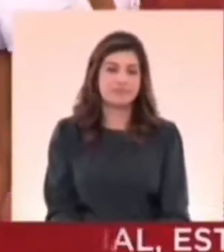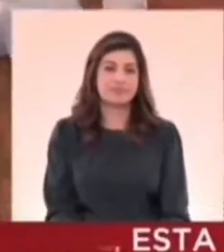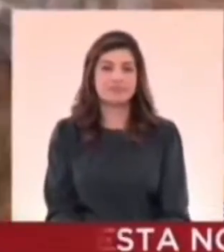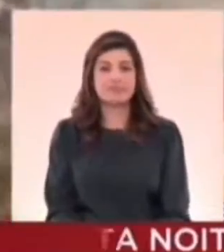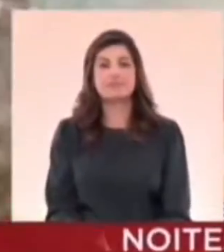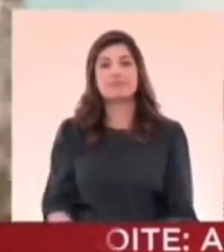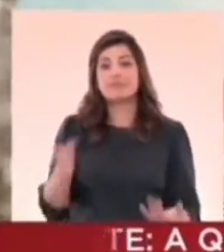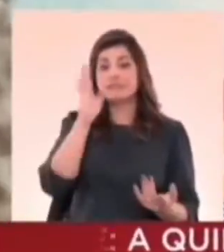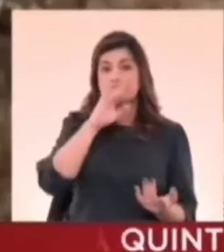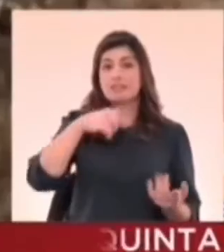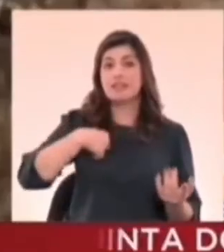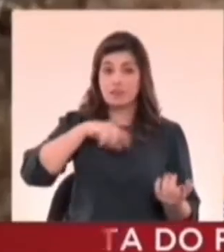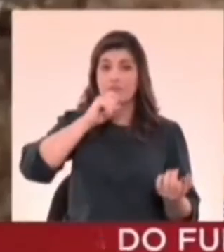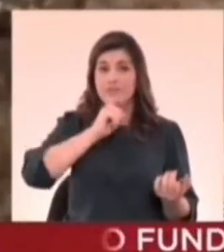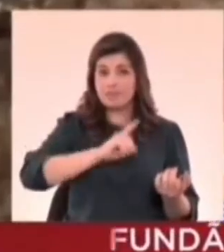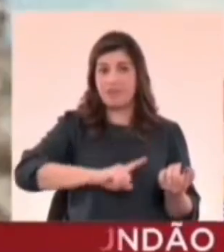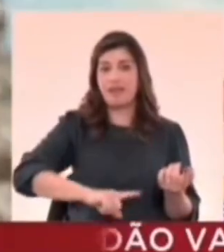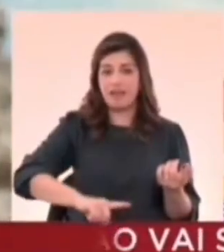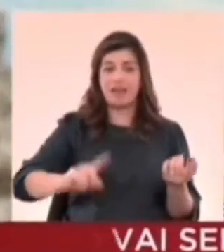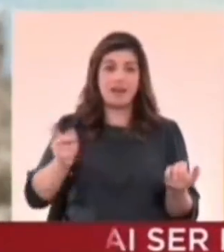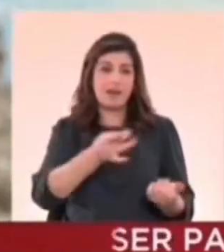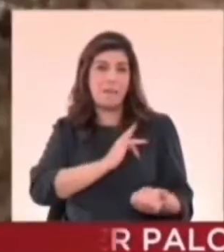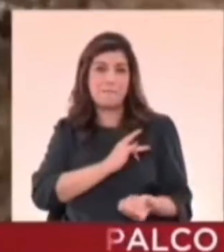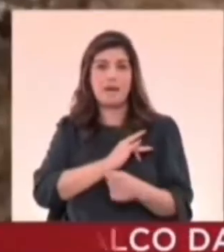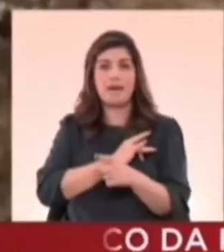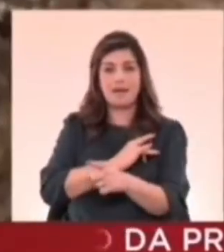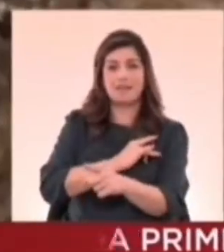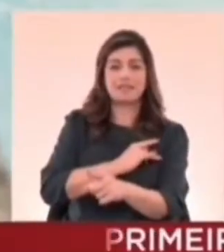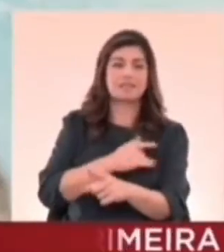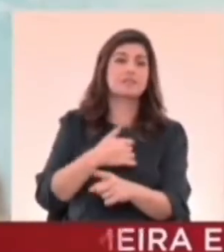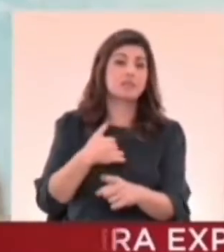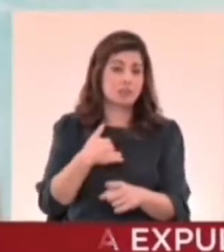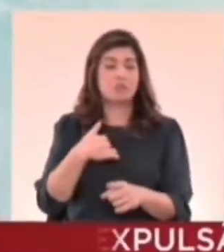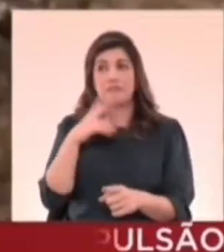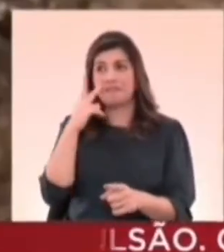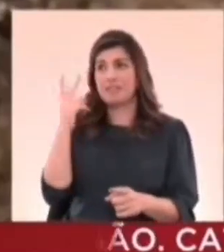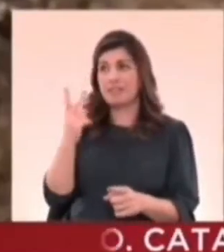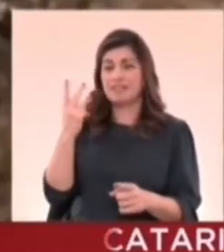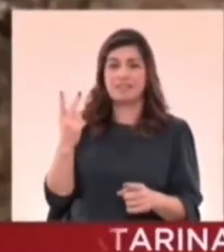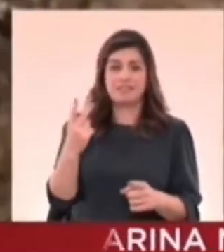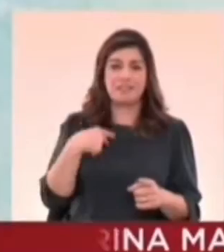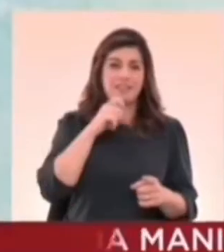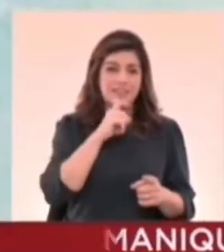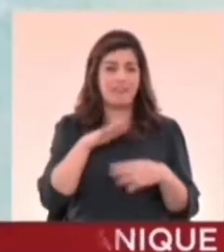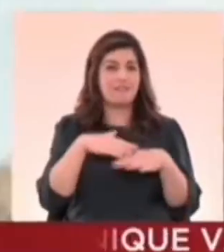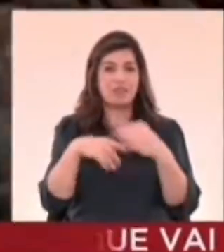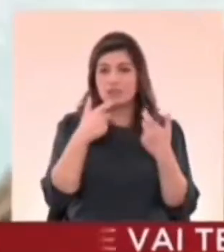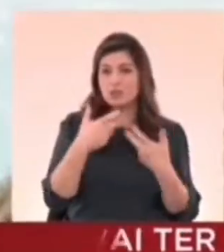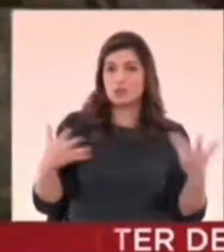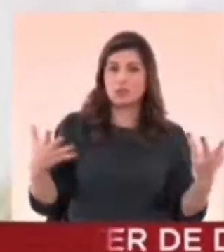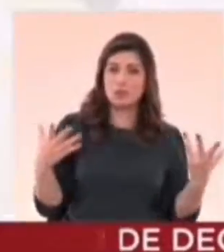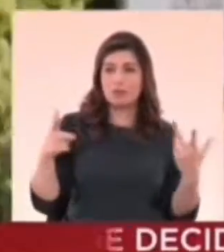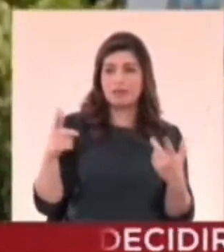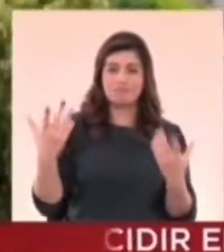ruim criou pudesse faria tudo na vida para ser da mulher ainda